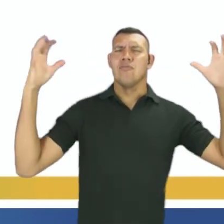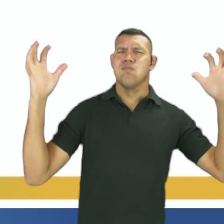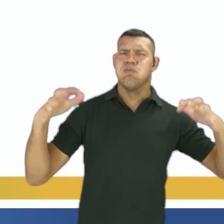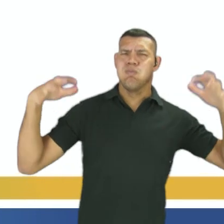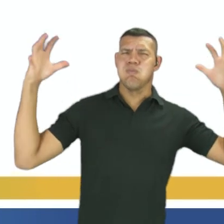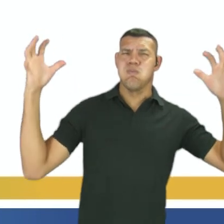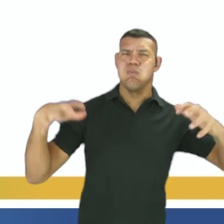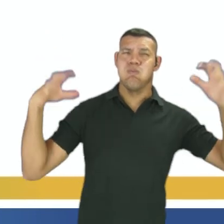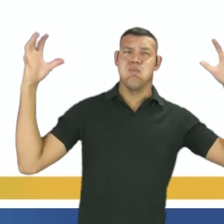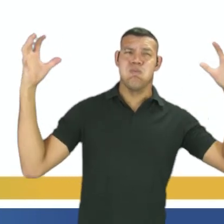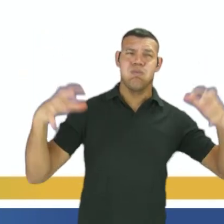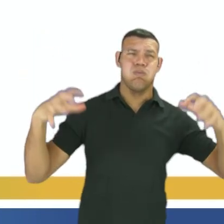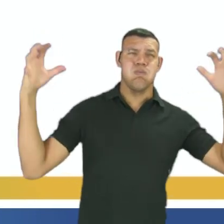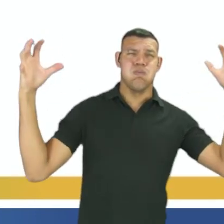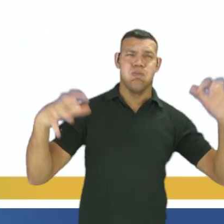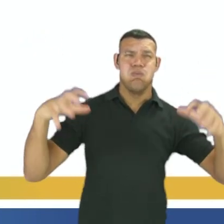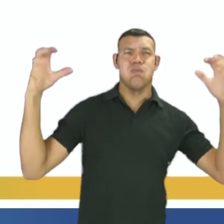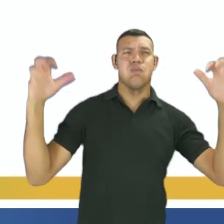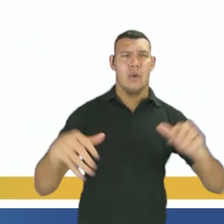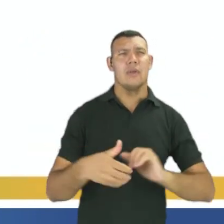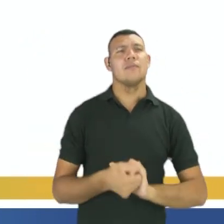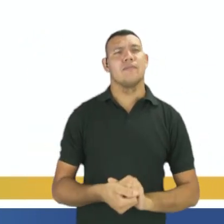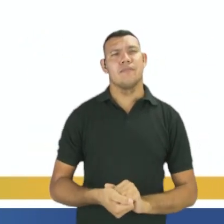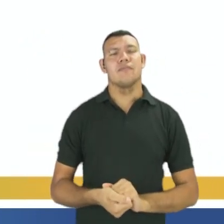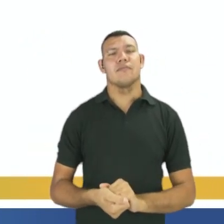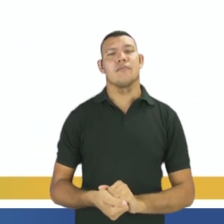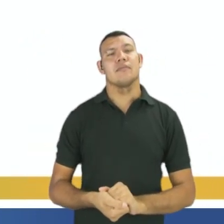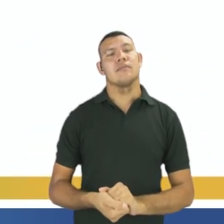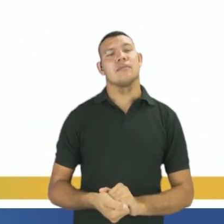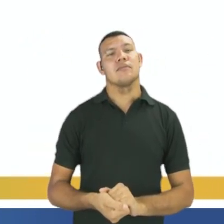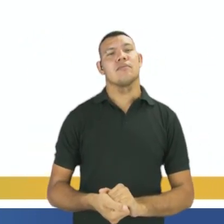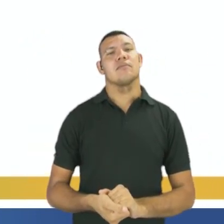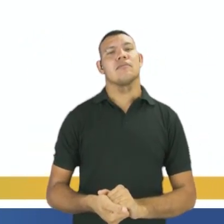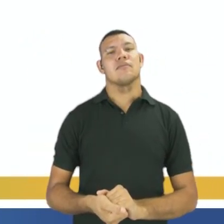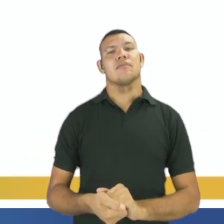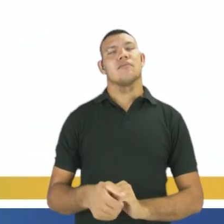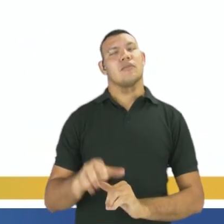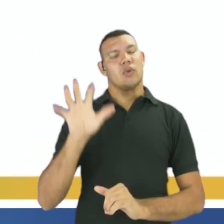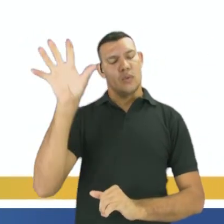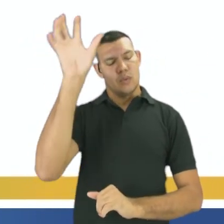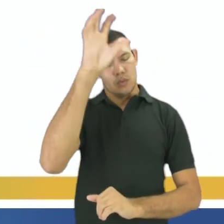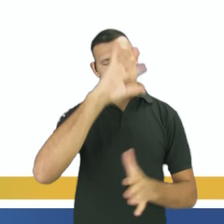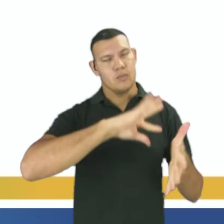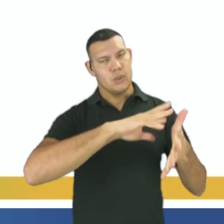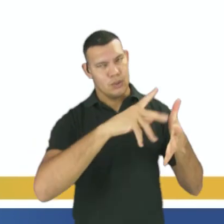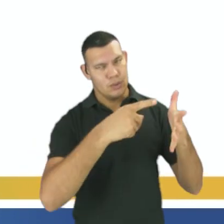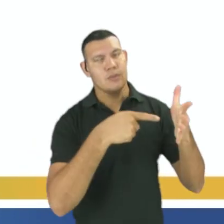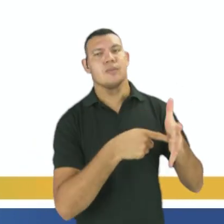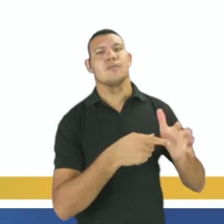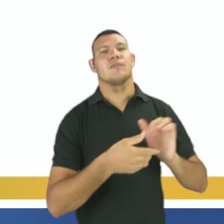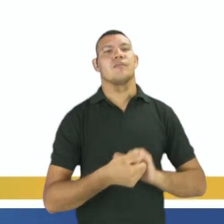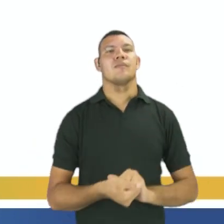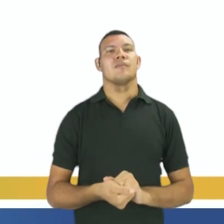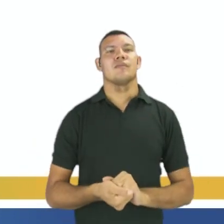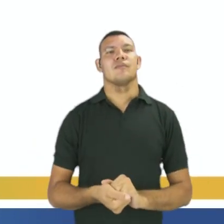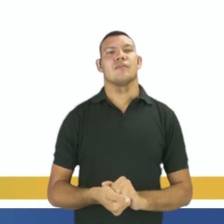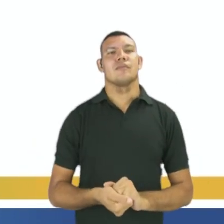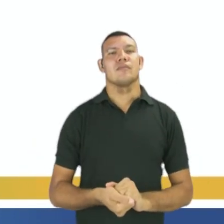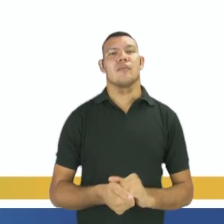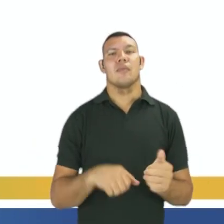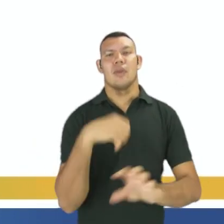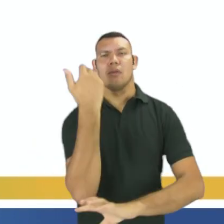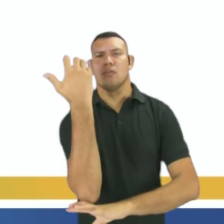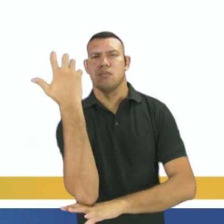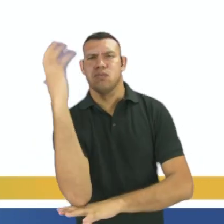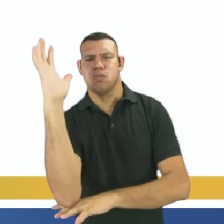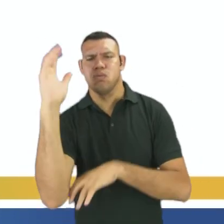né Nós temos um elevado a prestação né Chove muito na nessa região nessa floresta amazônica nessa região E além